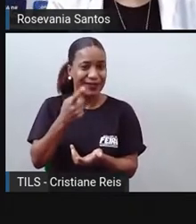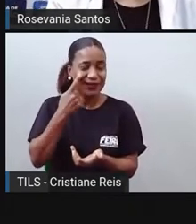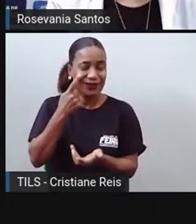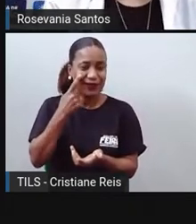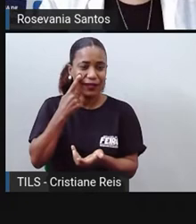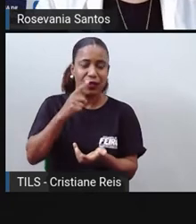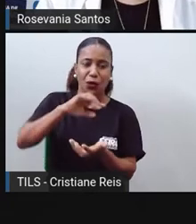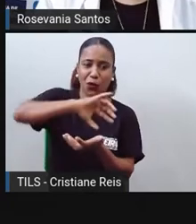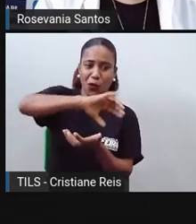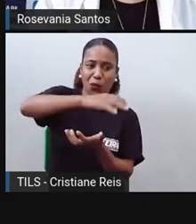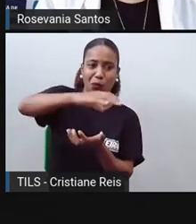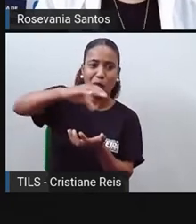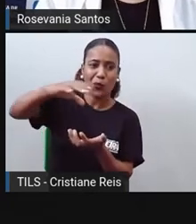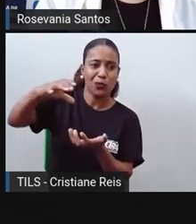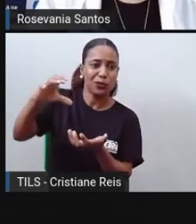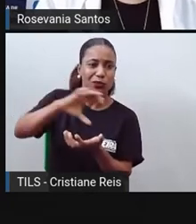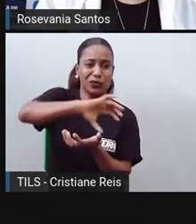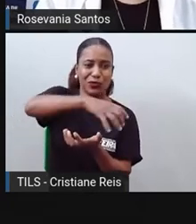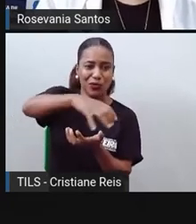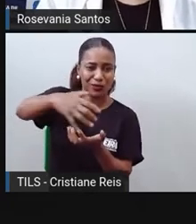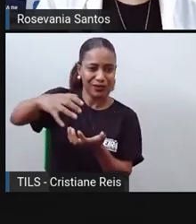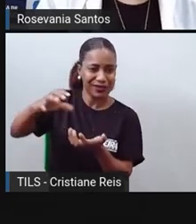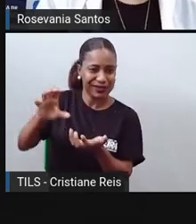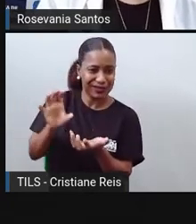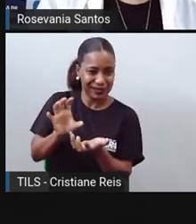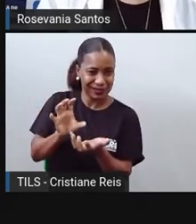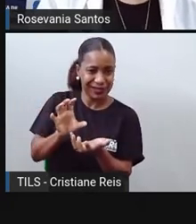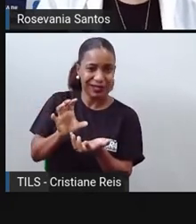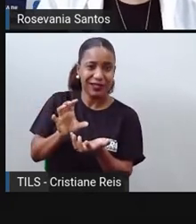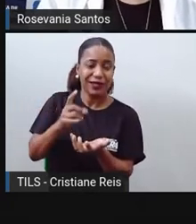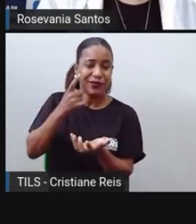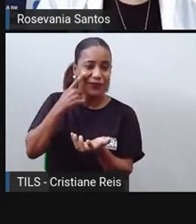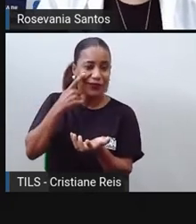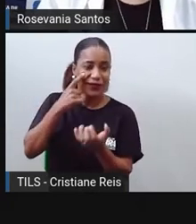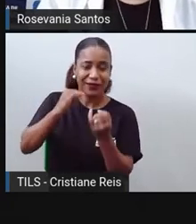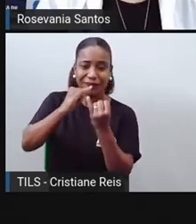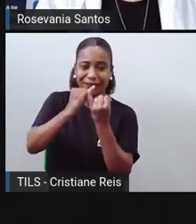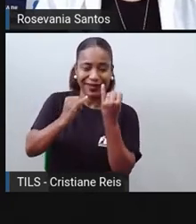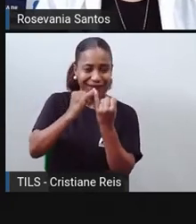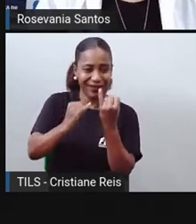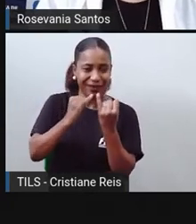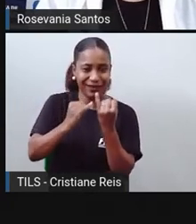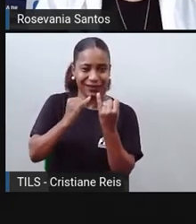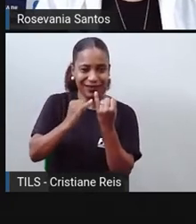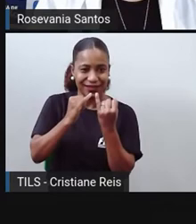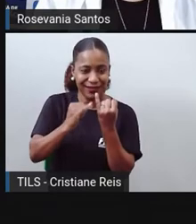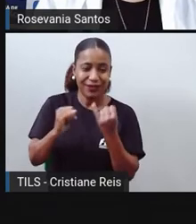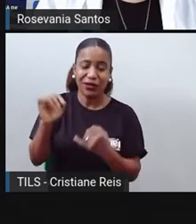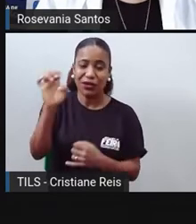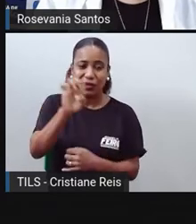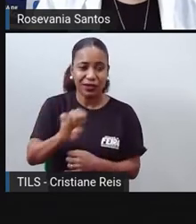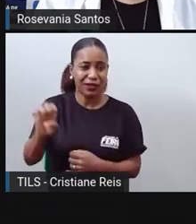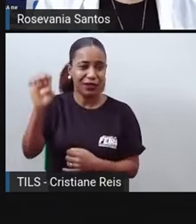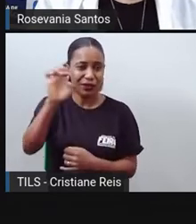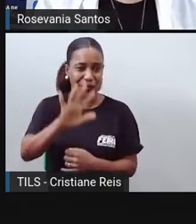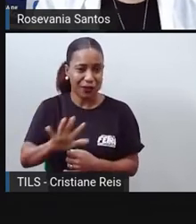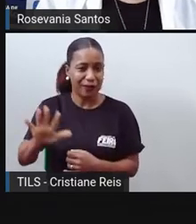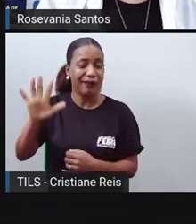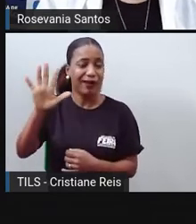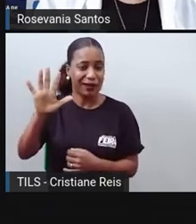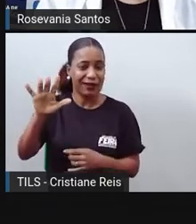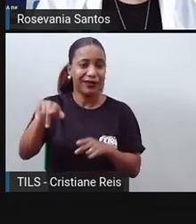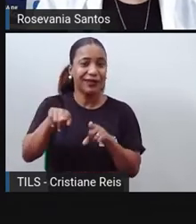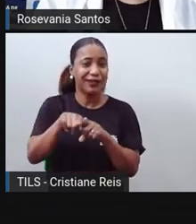localizações que a gente tem. Por quê? Porque ele tem uma parte na Europa, porque ele vai desde a Turquia, né, aqui, ele tem uma parte na Europa,